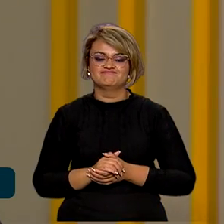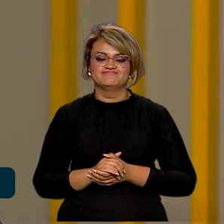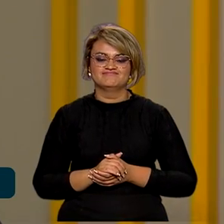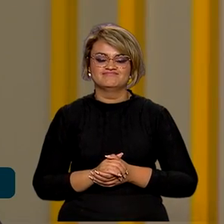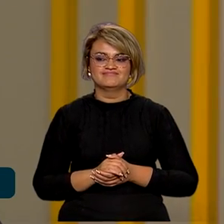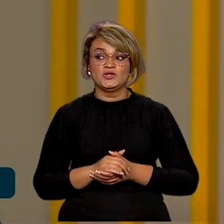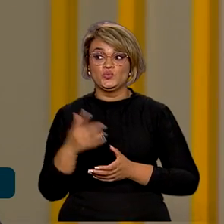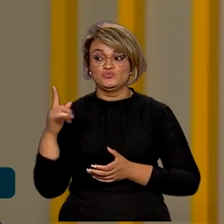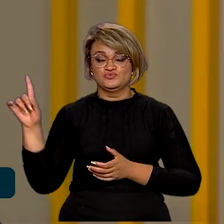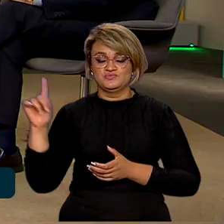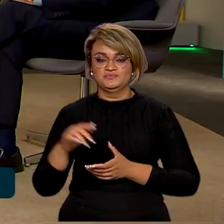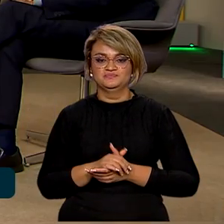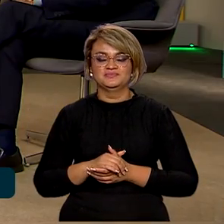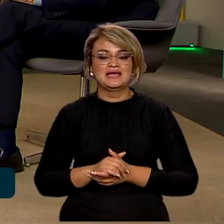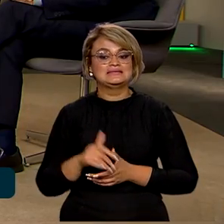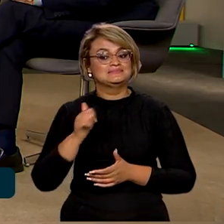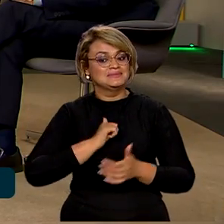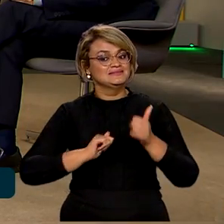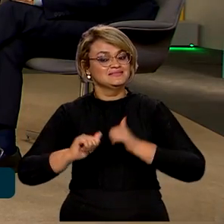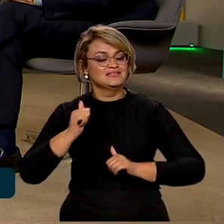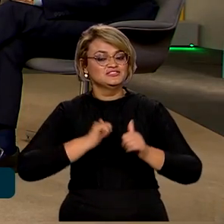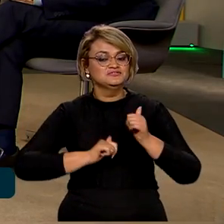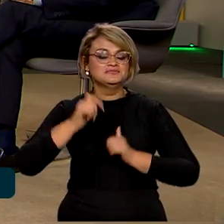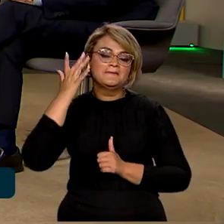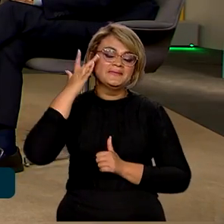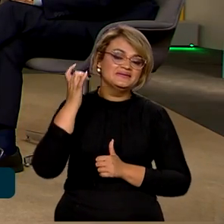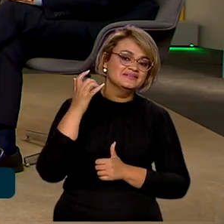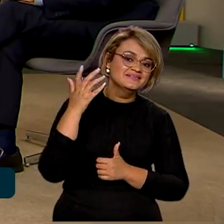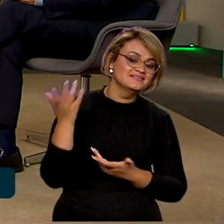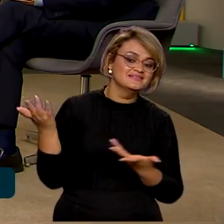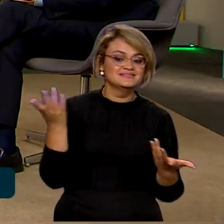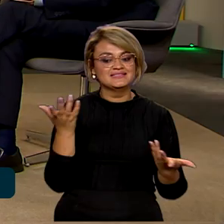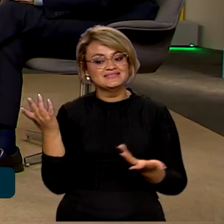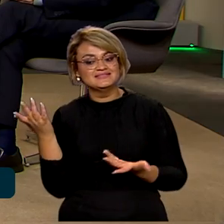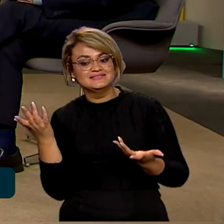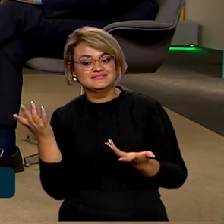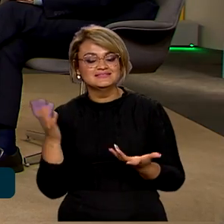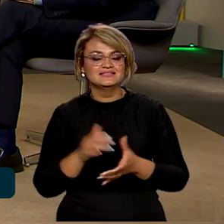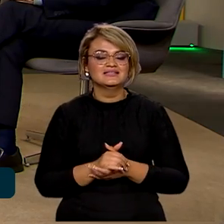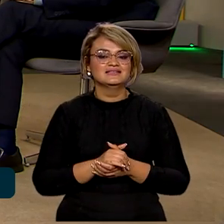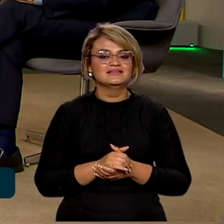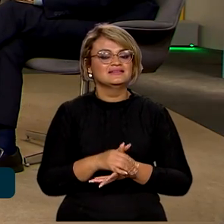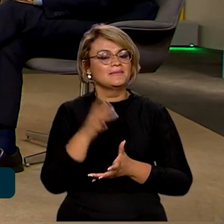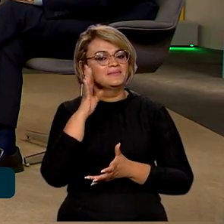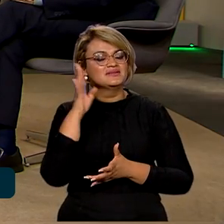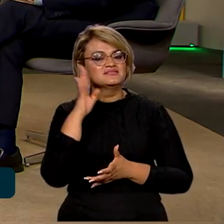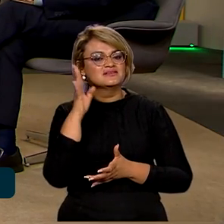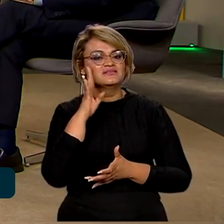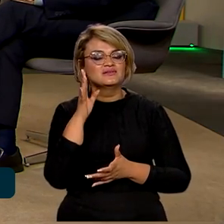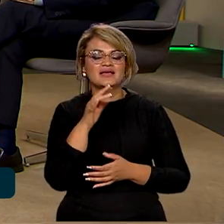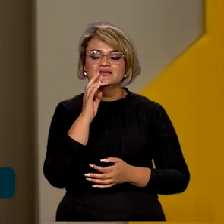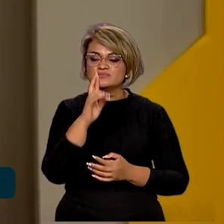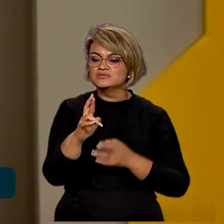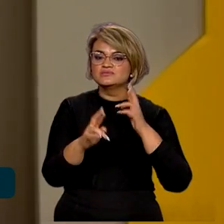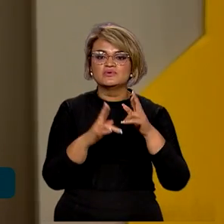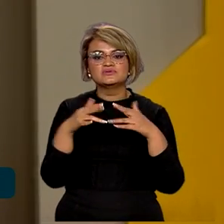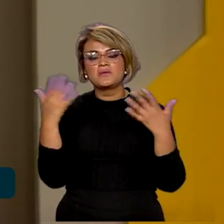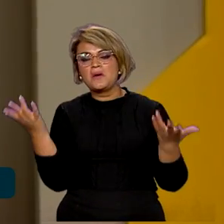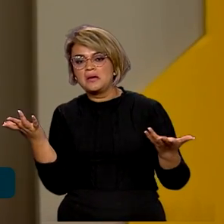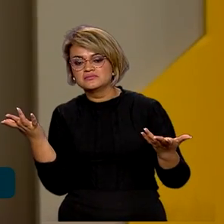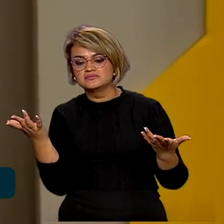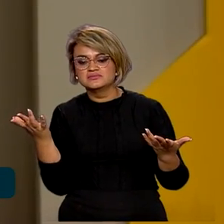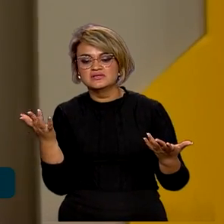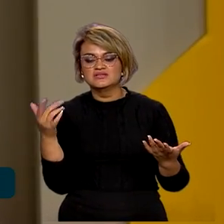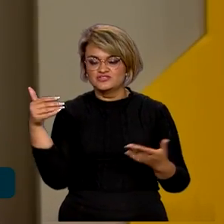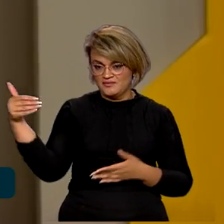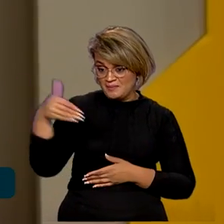gente encerrar, expectativas para amanhã, né? A gente já está aí pensando como serão essas respostas. A senhora